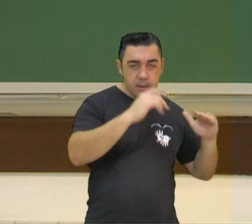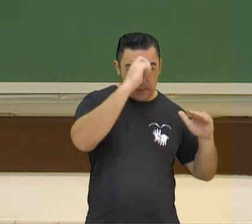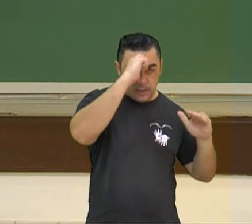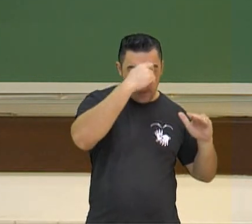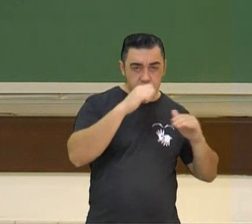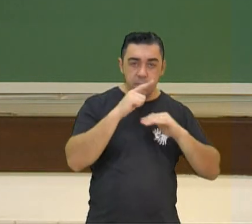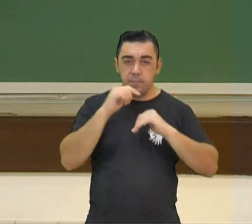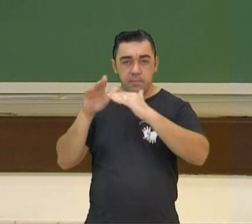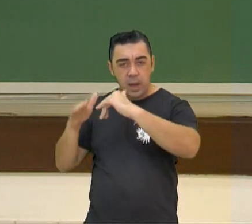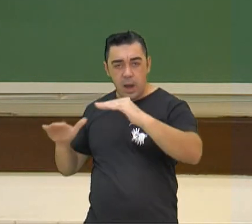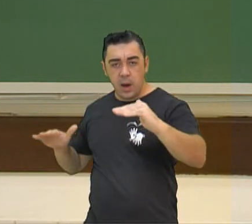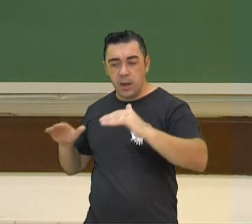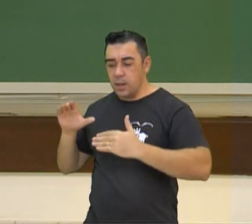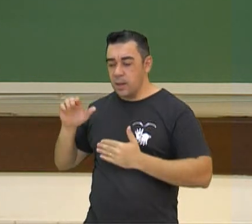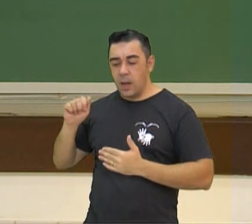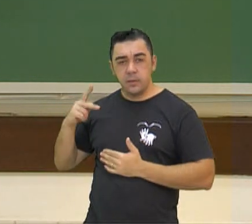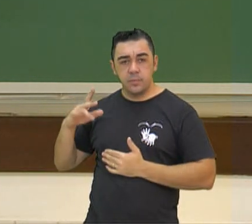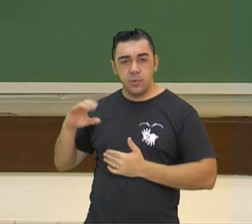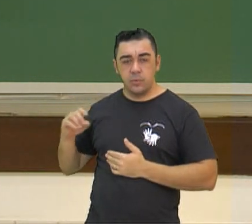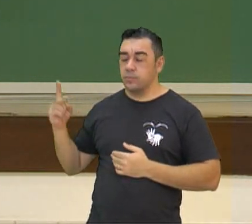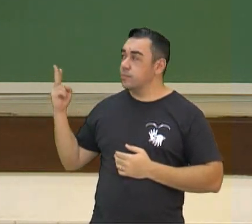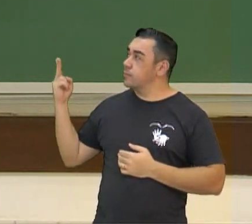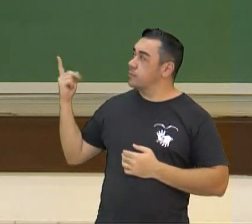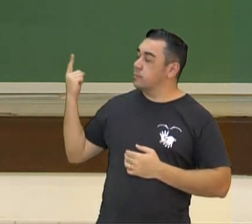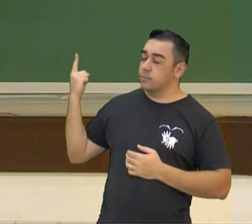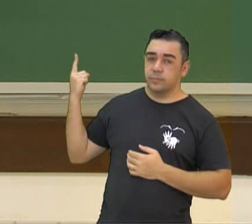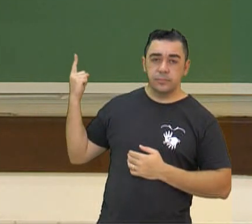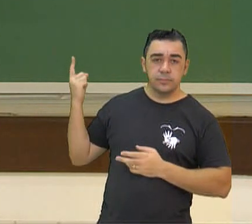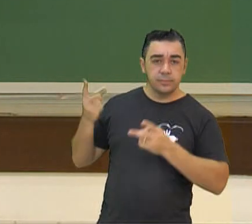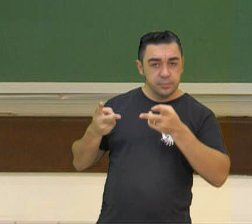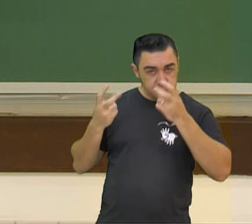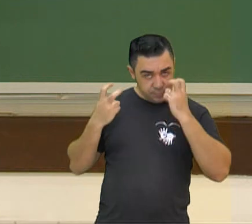perceber nitidamente, Mar Negro e Mar